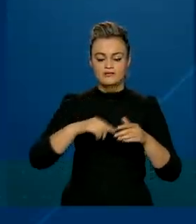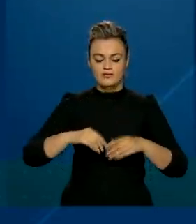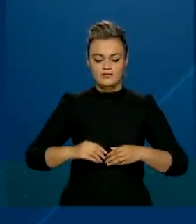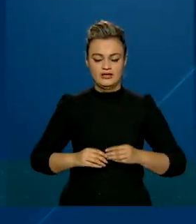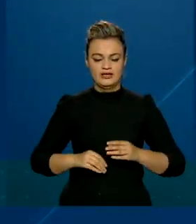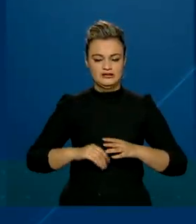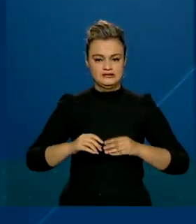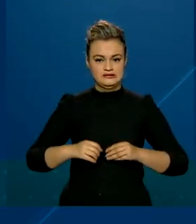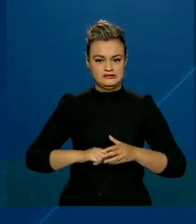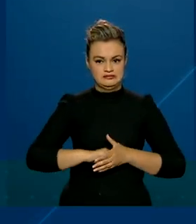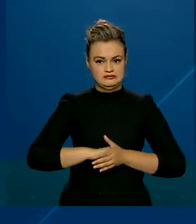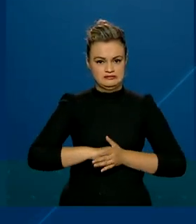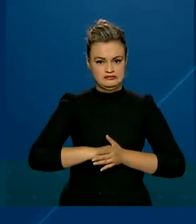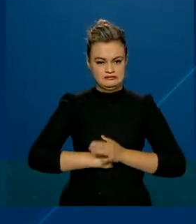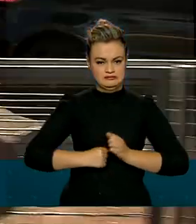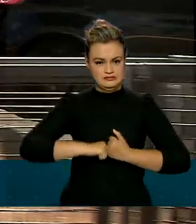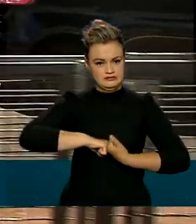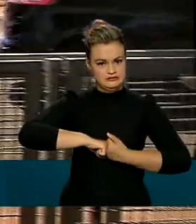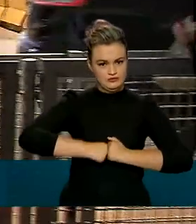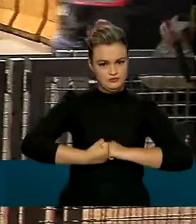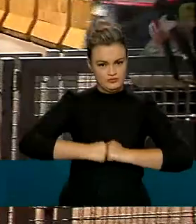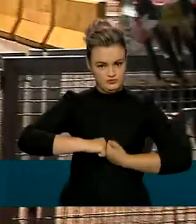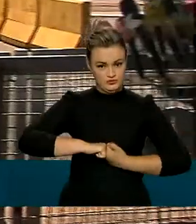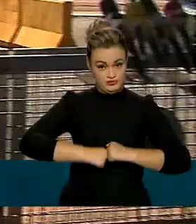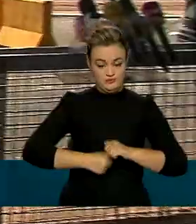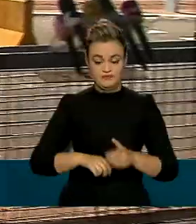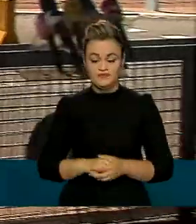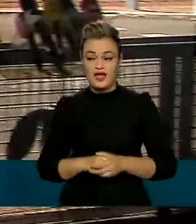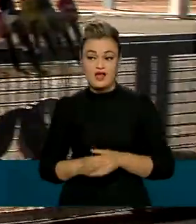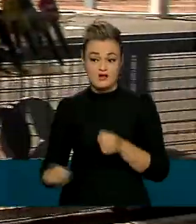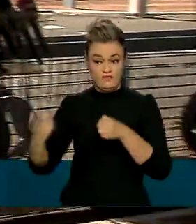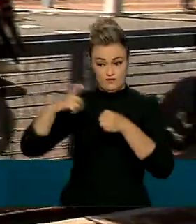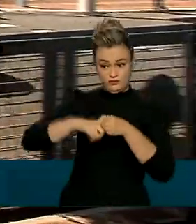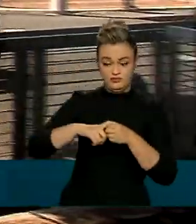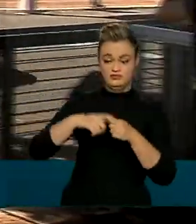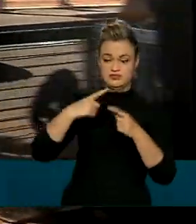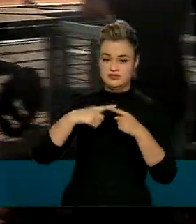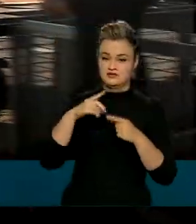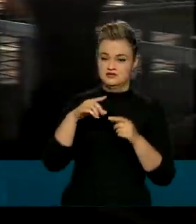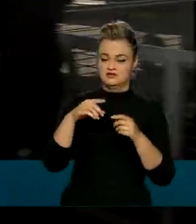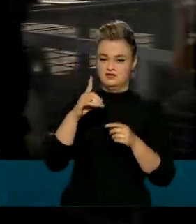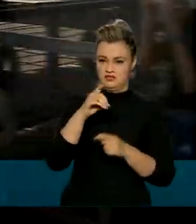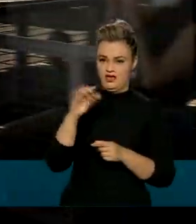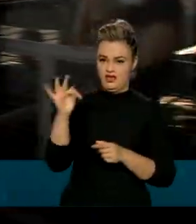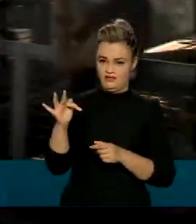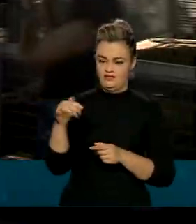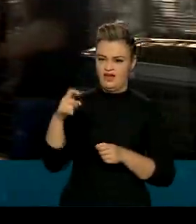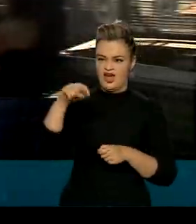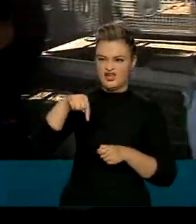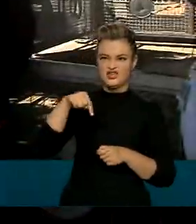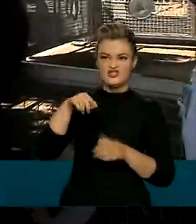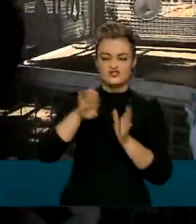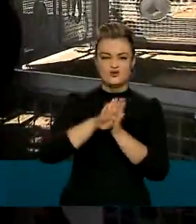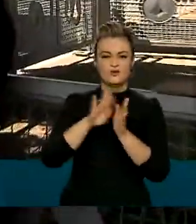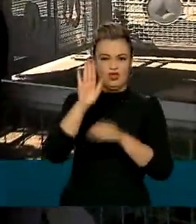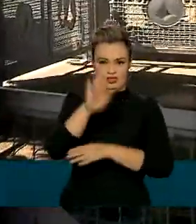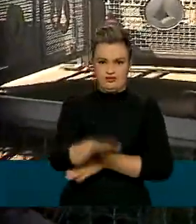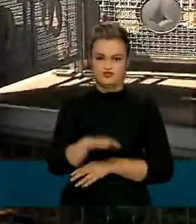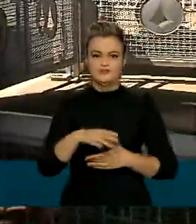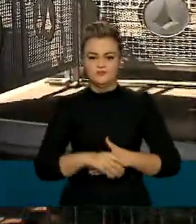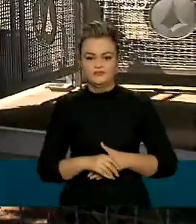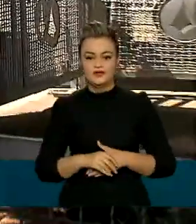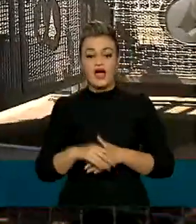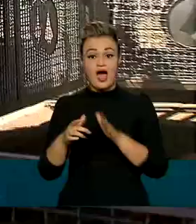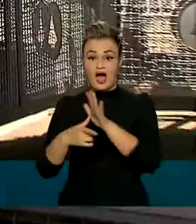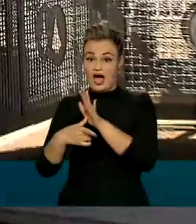no intestino. O presidente embarcou de volta a Brasília e chegou no início da tarde de ontem aqui no Alvorada. Antes de retornar,